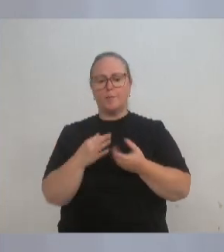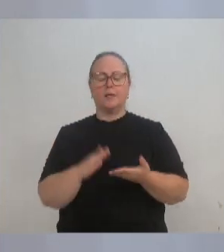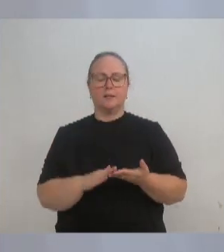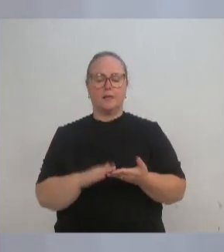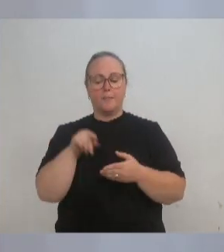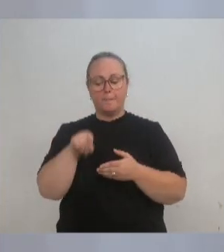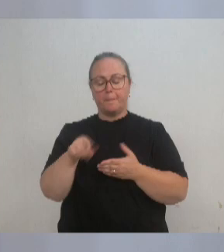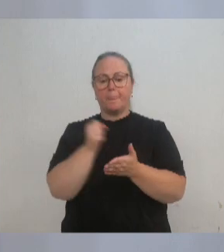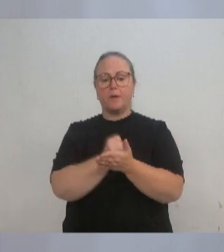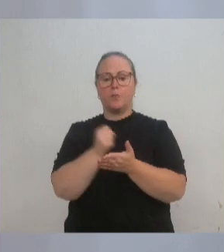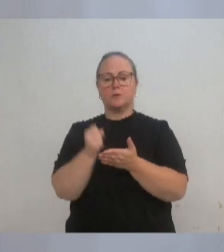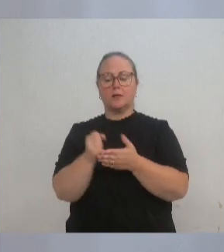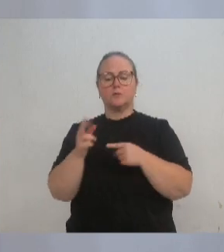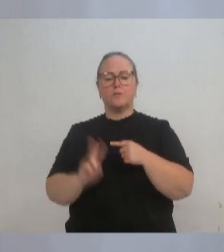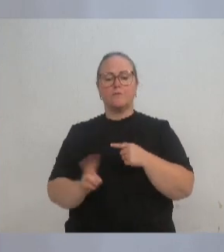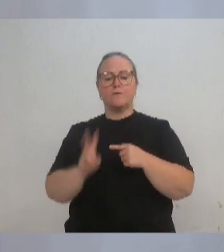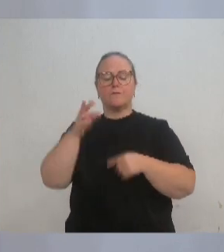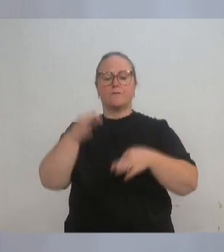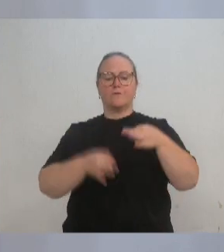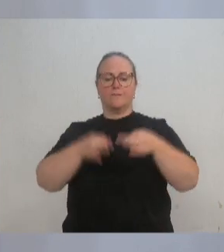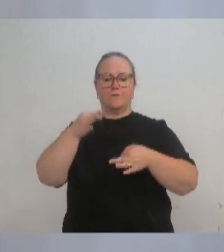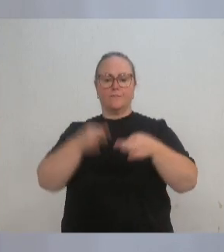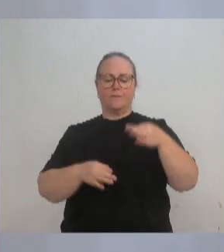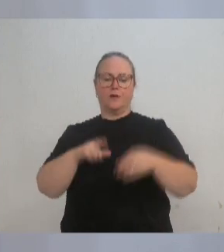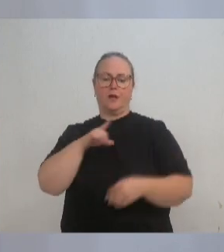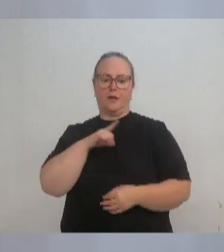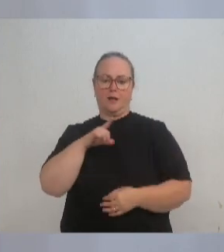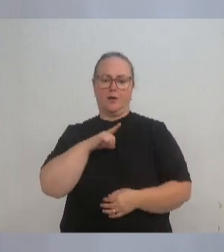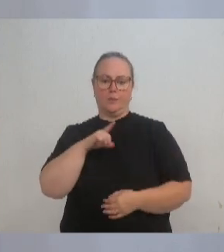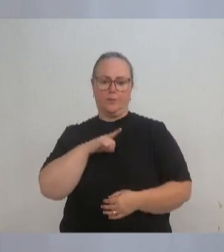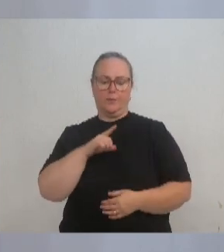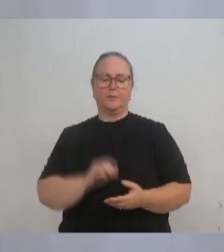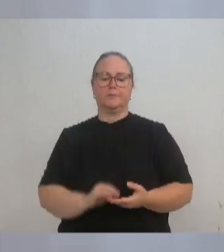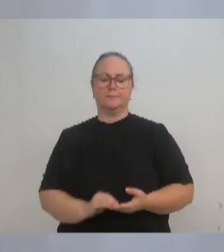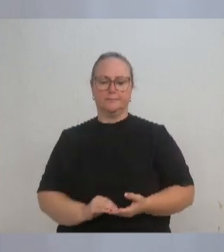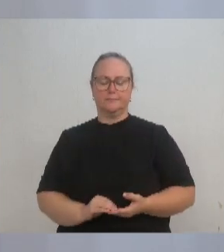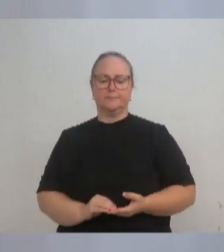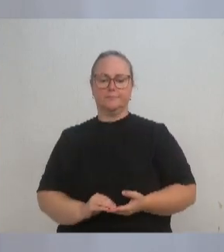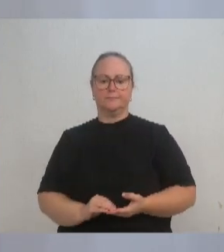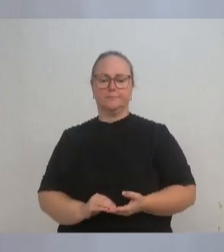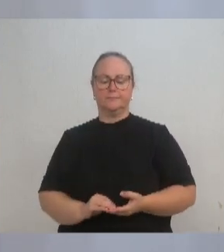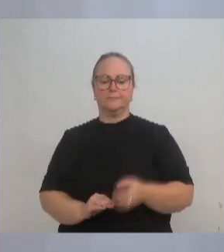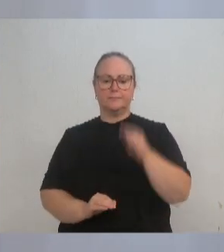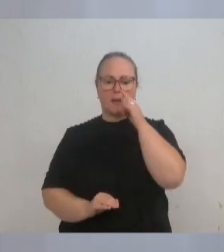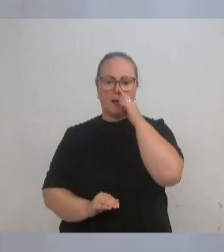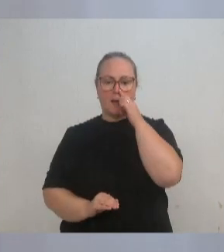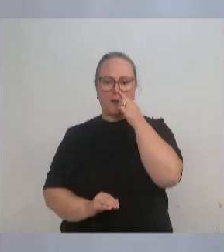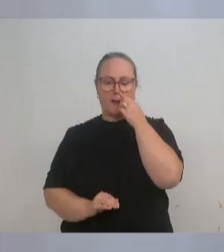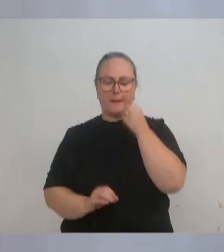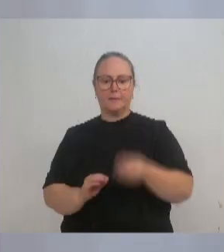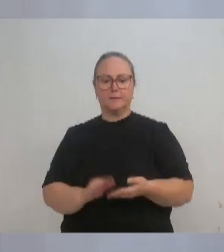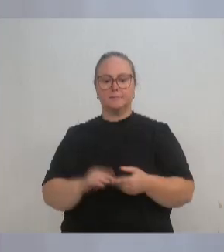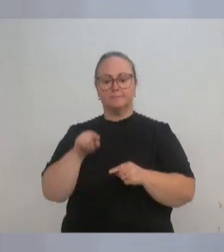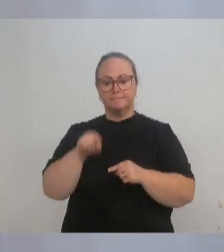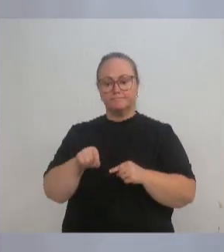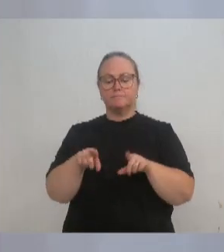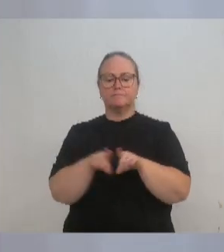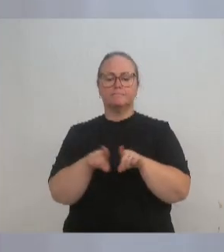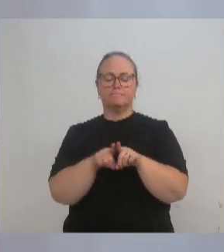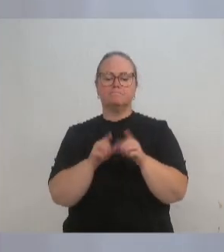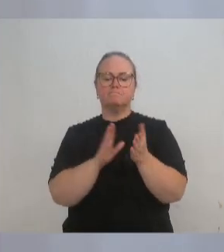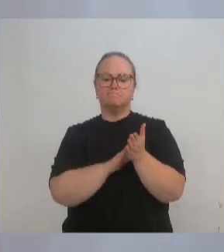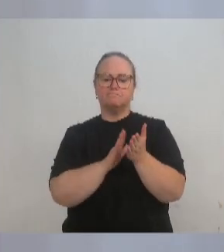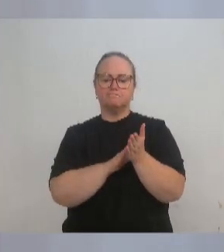contrato tem valor jurídico muitas vezes. Então, esta casa tomou um grande passo e quero parabenizar todos os membros da